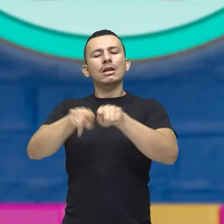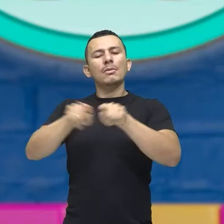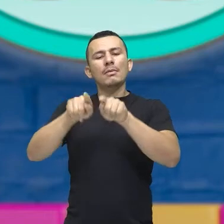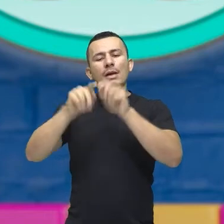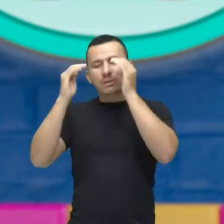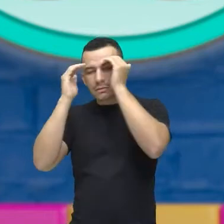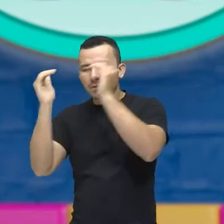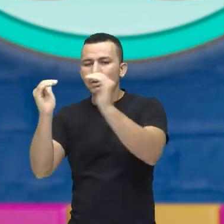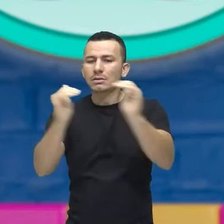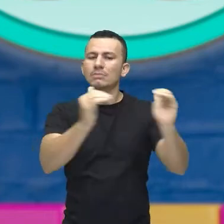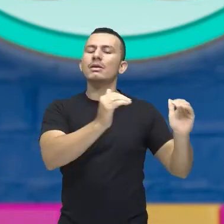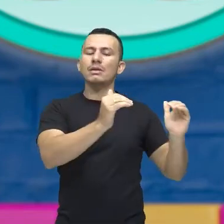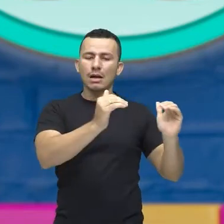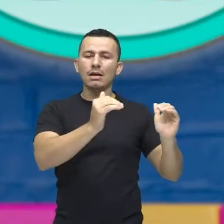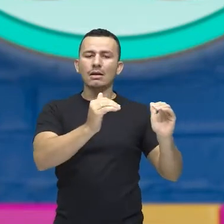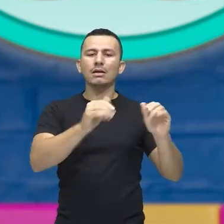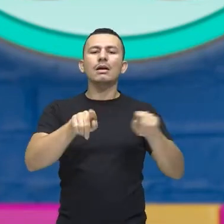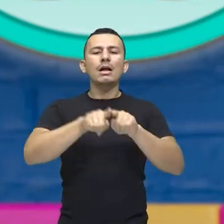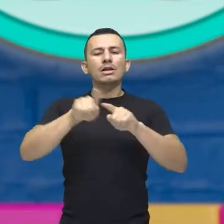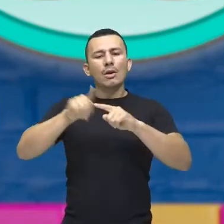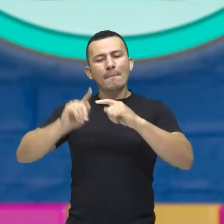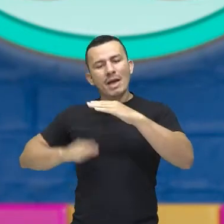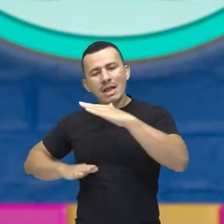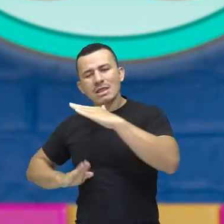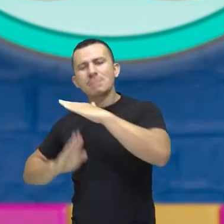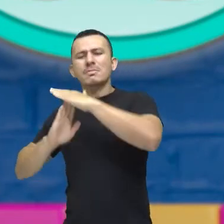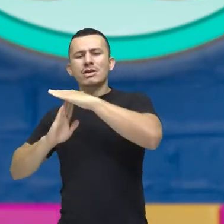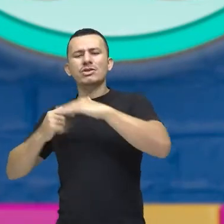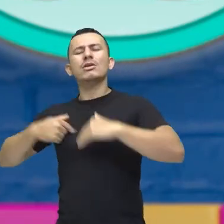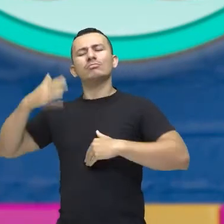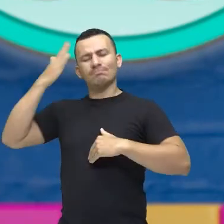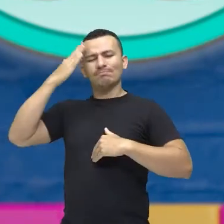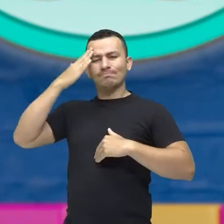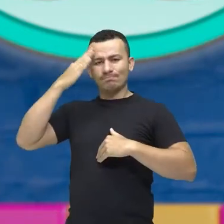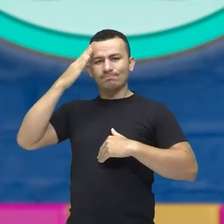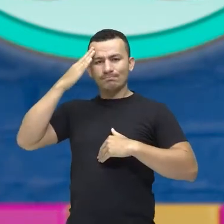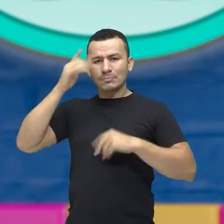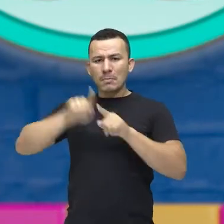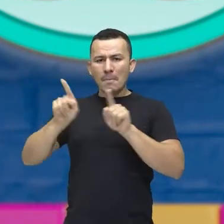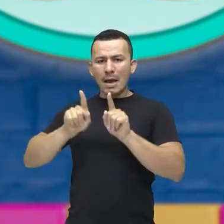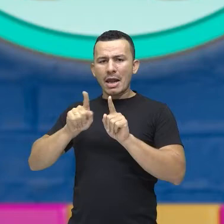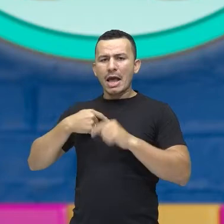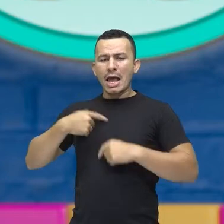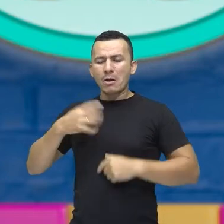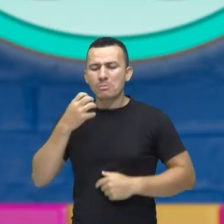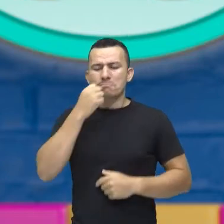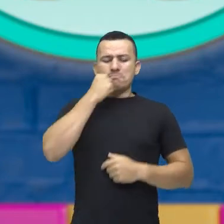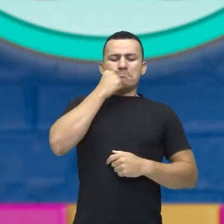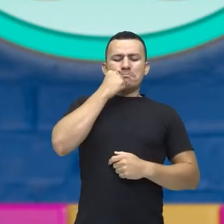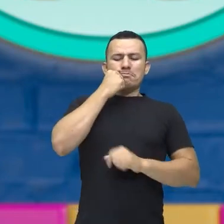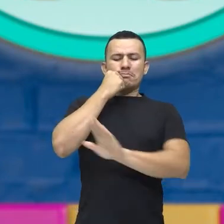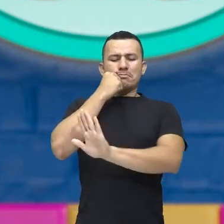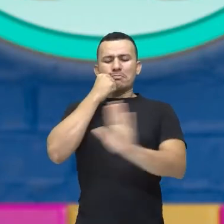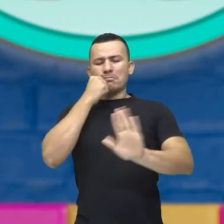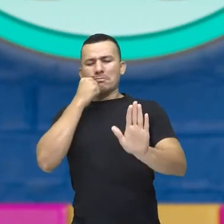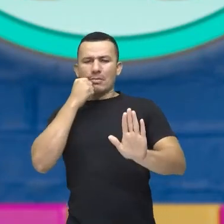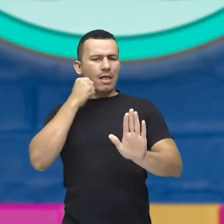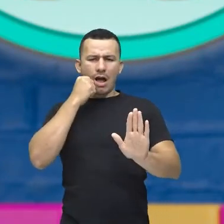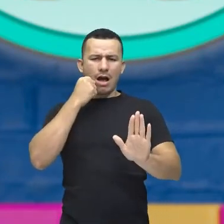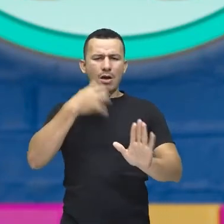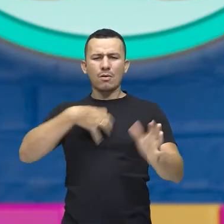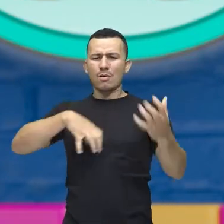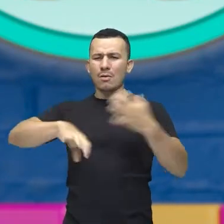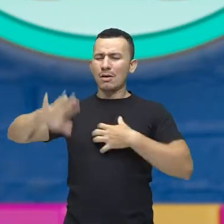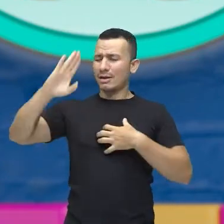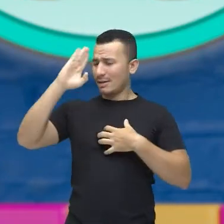saber até onde eu posso chegar, sem, contudo, me fechar para o outro, sem, contudo, perder o aspecto de empatia, que é